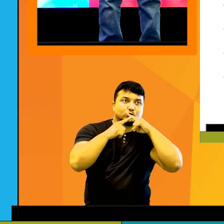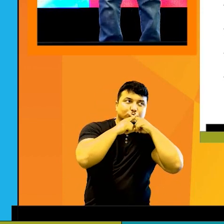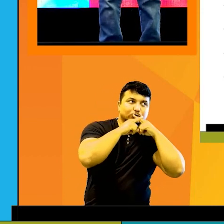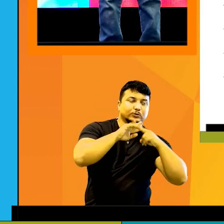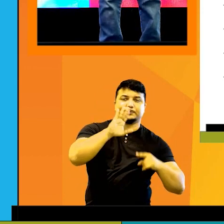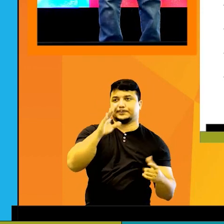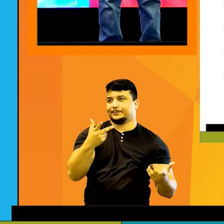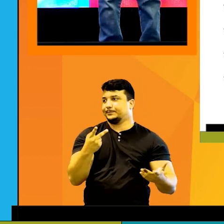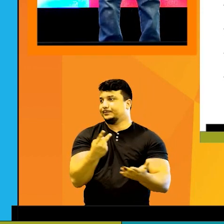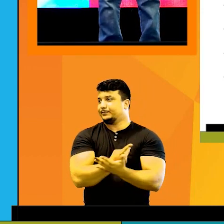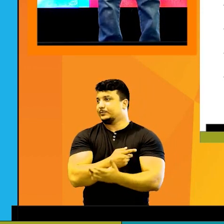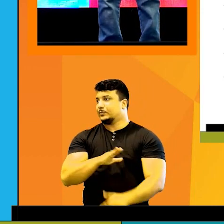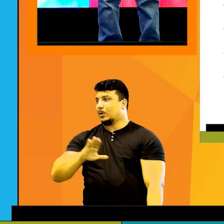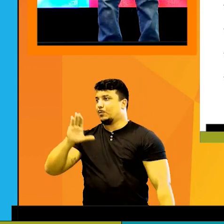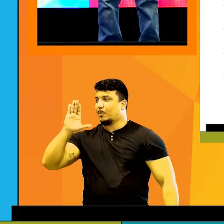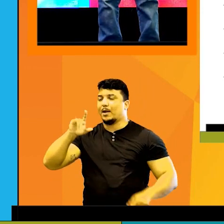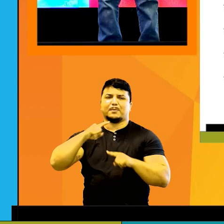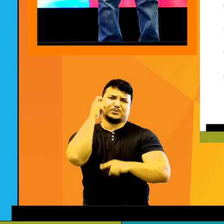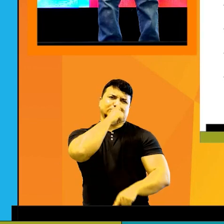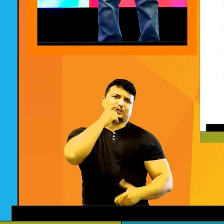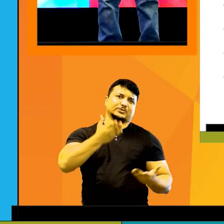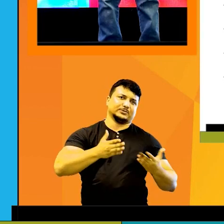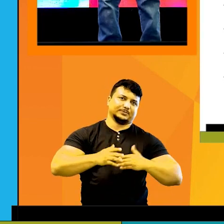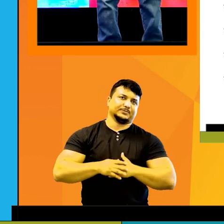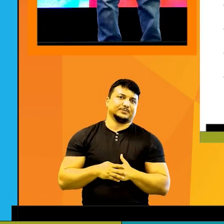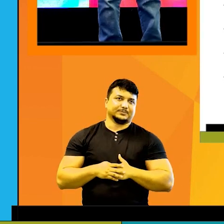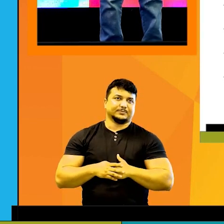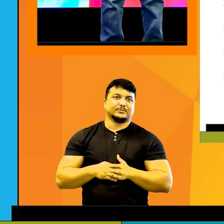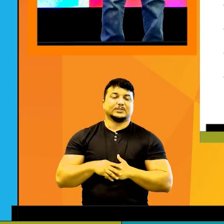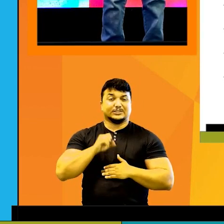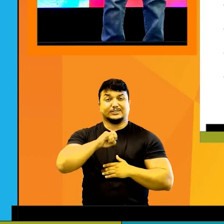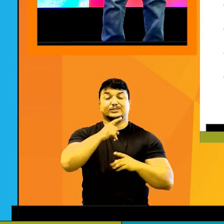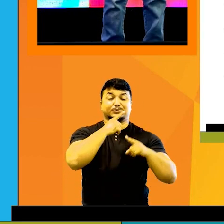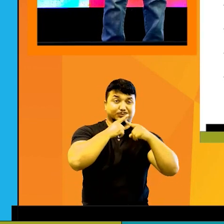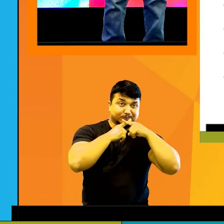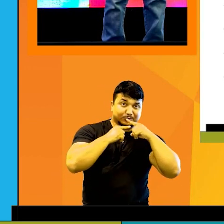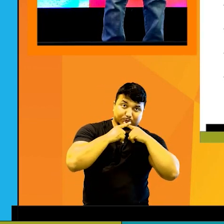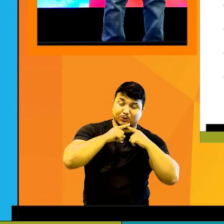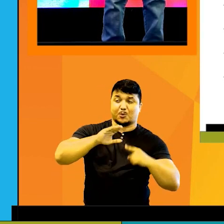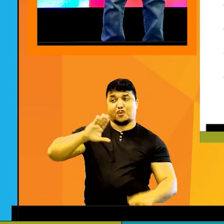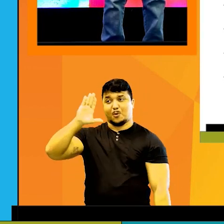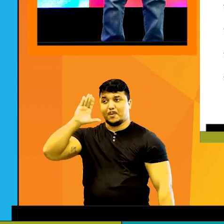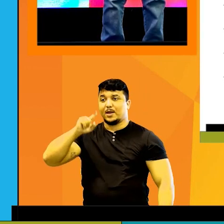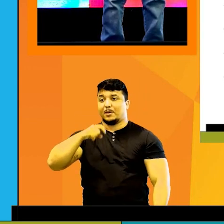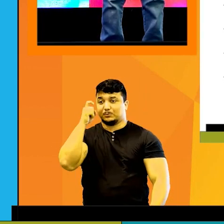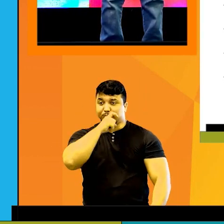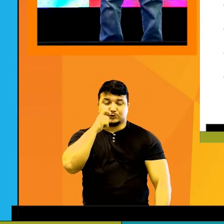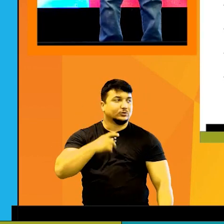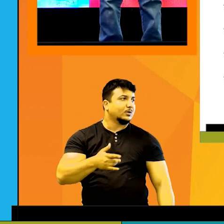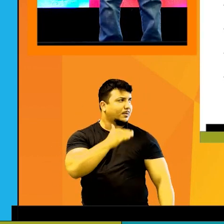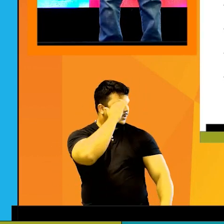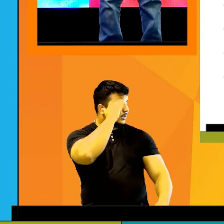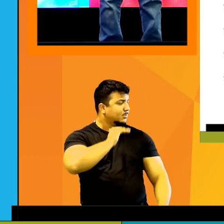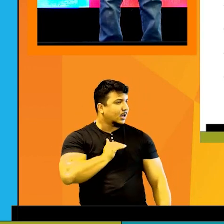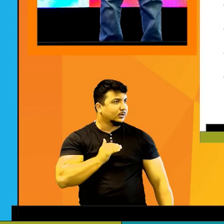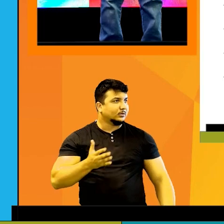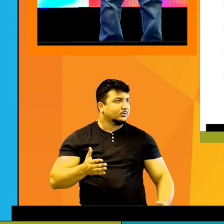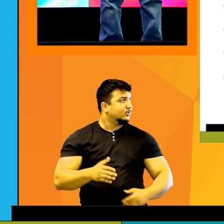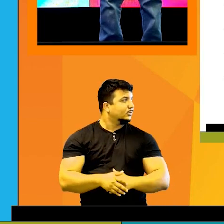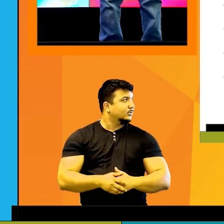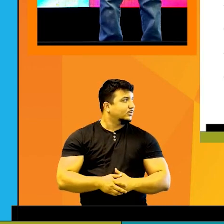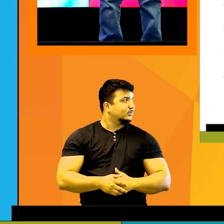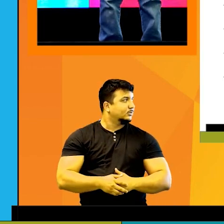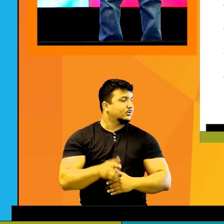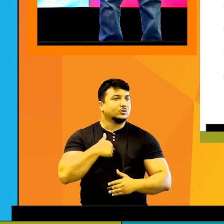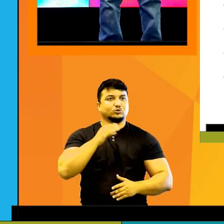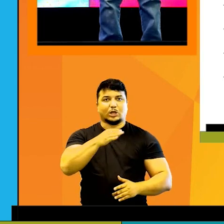quando promete, é cafajeste. Quando jura e promete, é cafajeste. Mulher, menino, me respeita, viu, que eu já